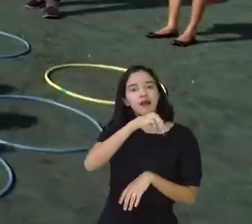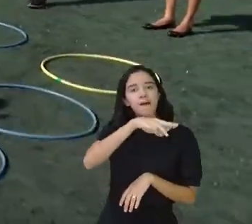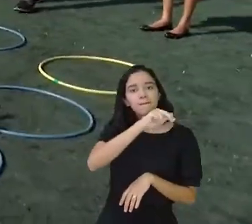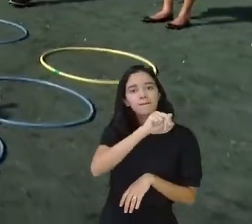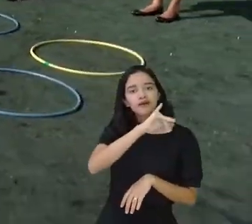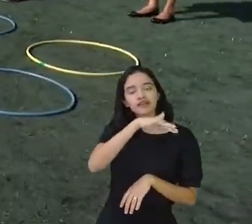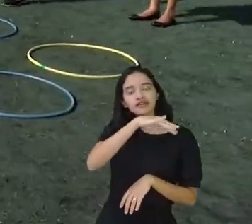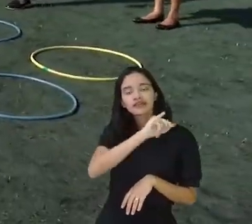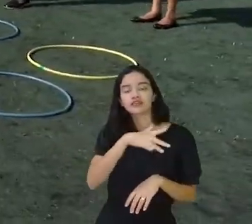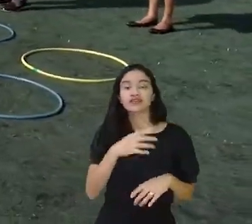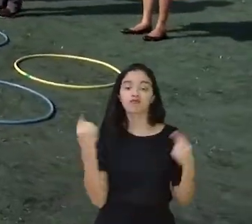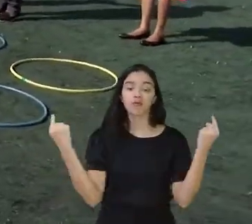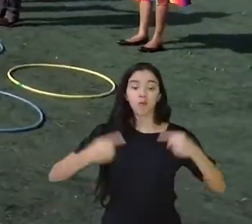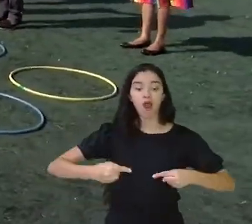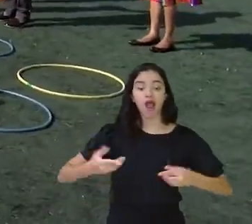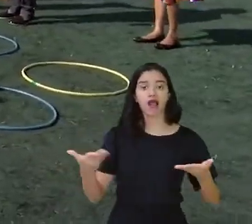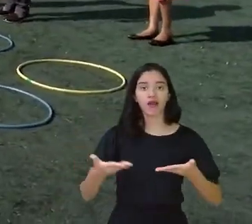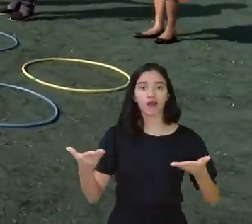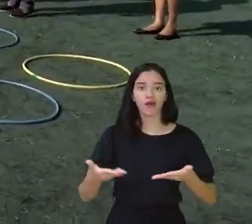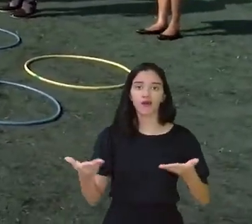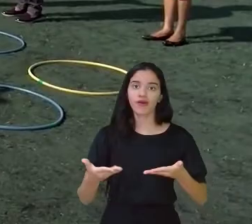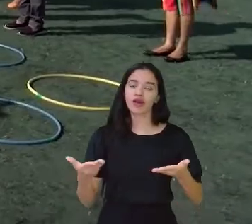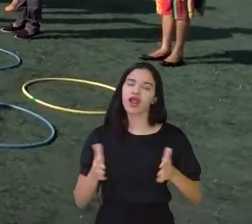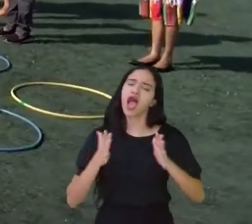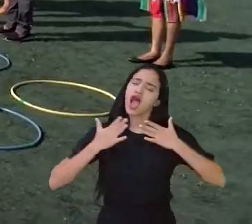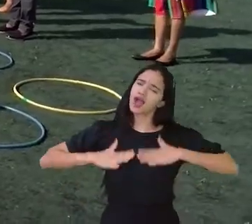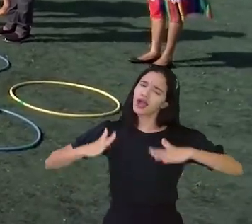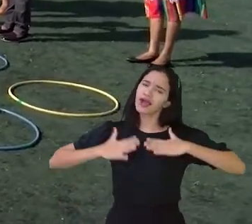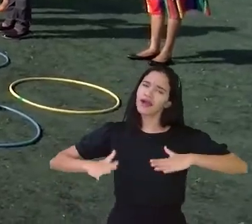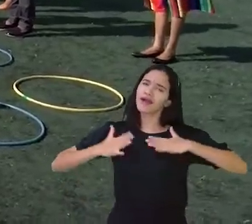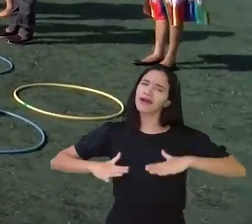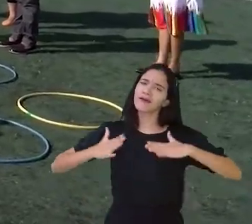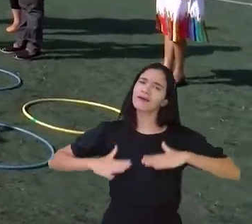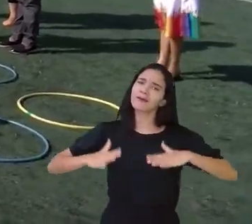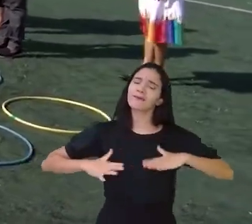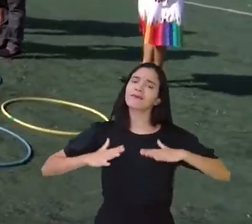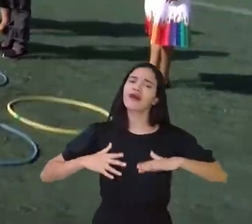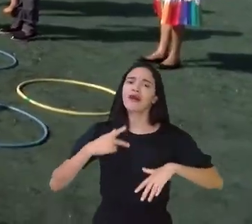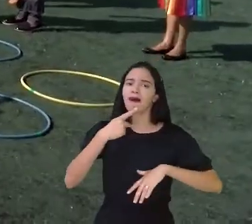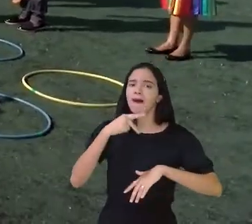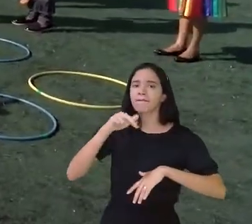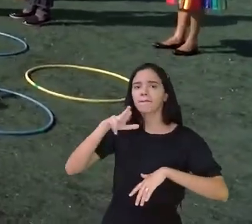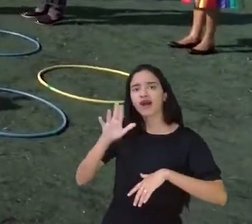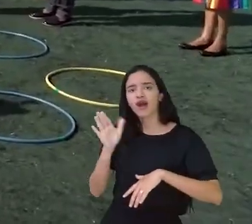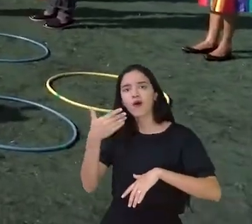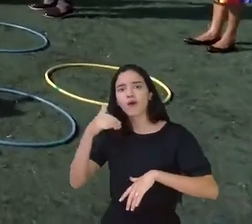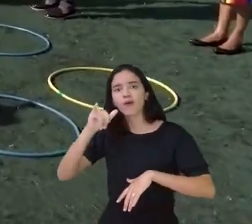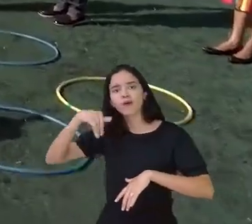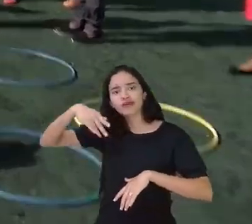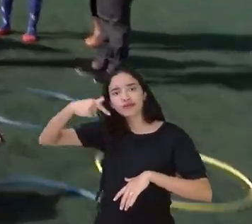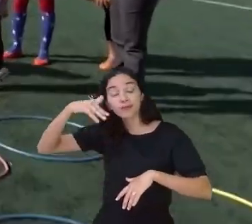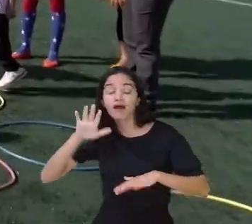Ipa. Gabriel? Não, calma. Vai em Ipa, vem cá. Vem aqui.